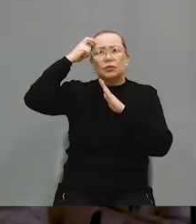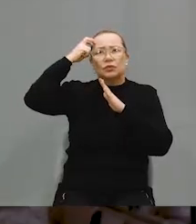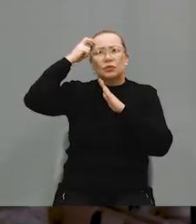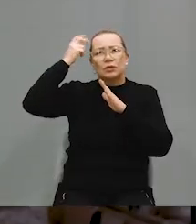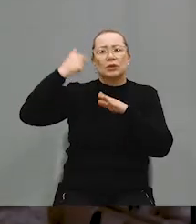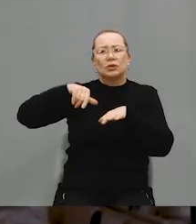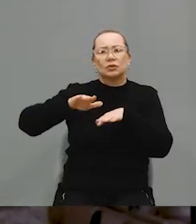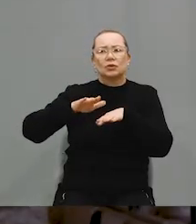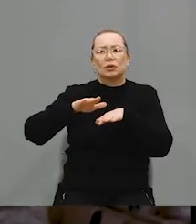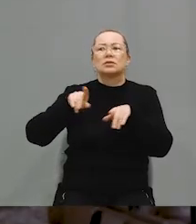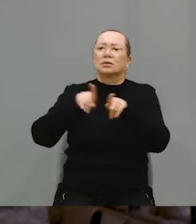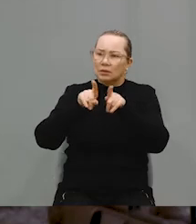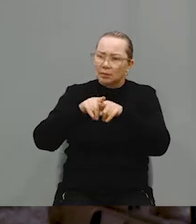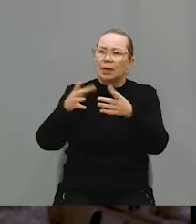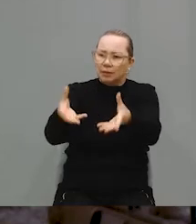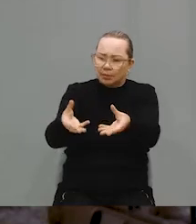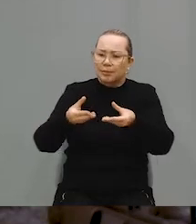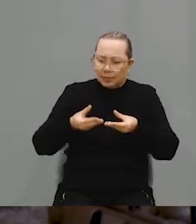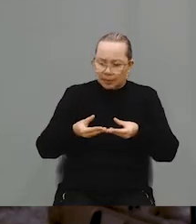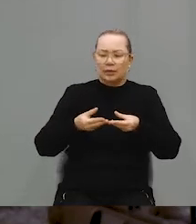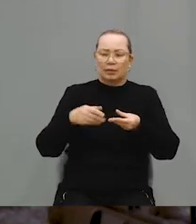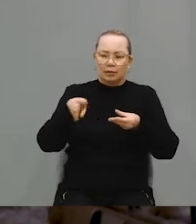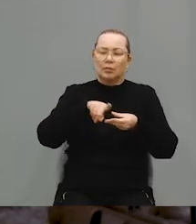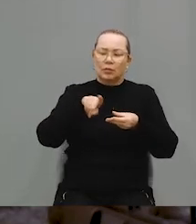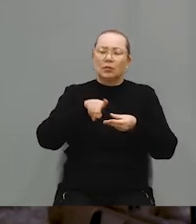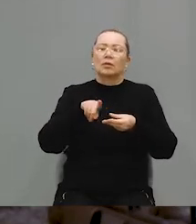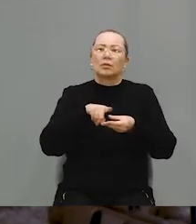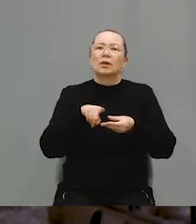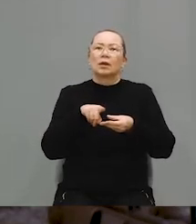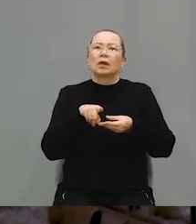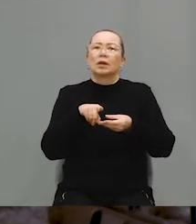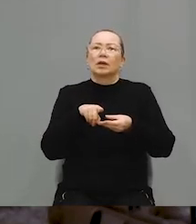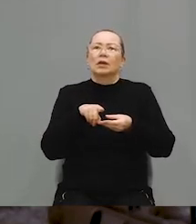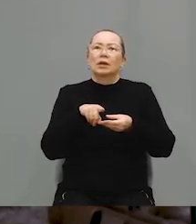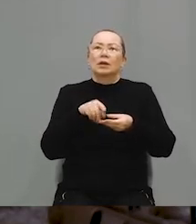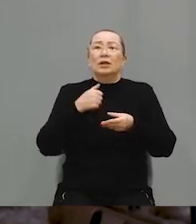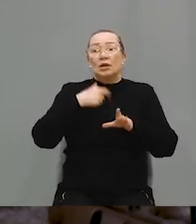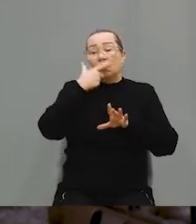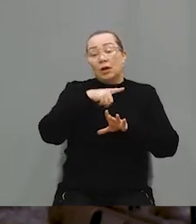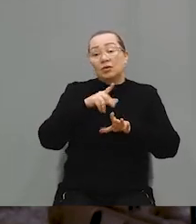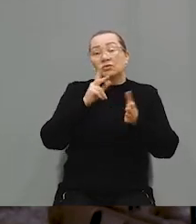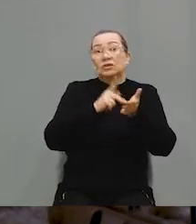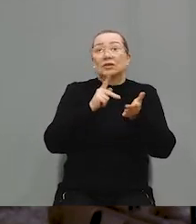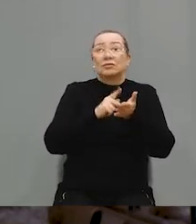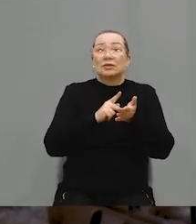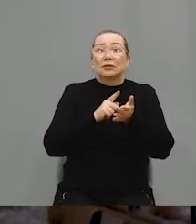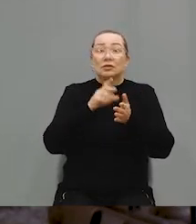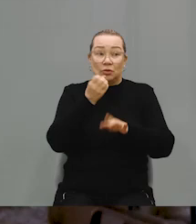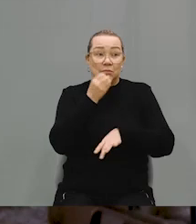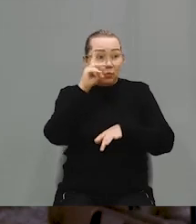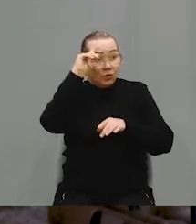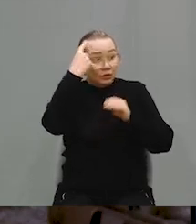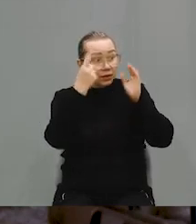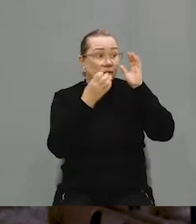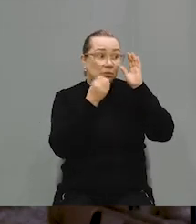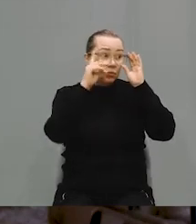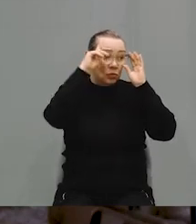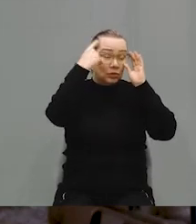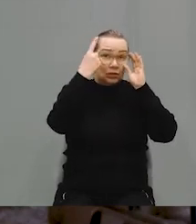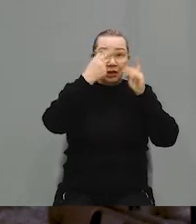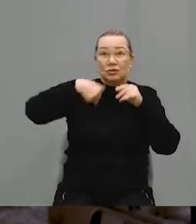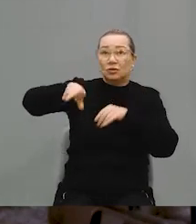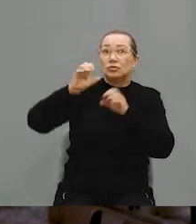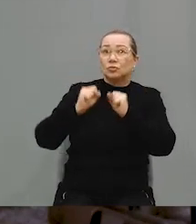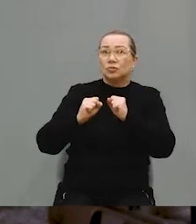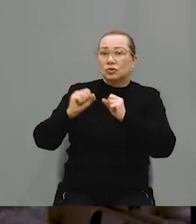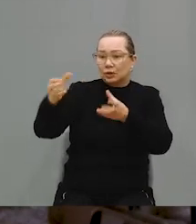nós ficamos com material também, né? Nós ficamos com material. E eu acho que, na verdade, é uma boa ideia. Eu acho que é uma boa ideia. A gente